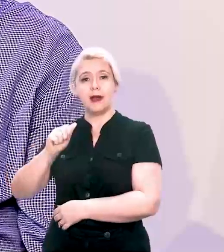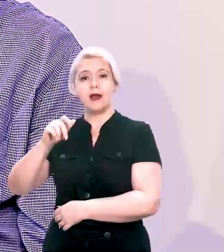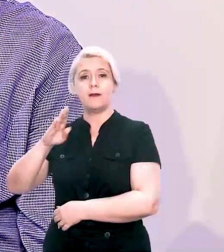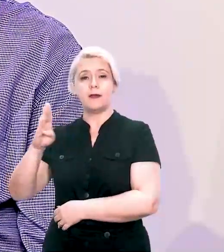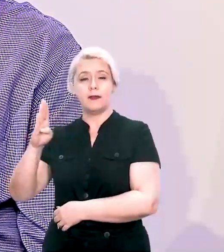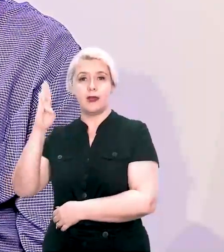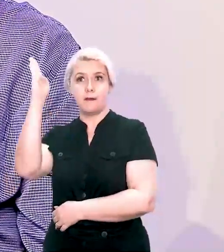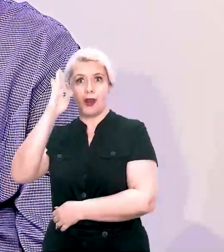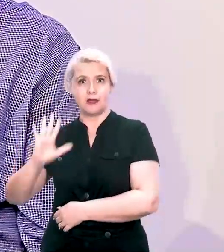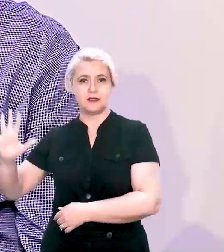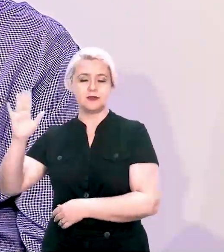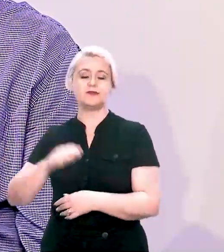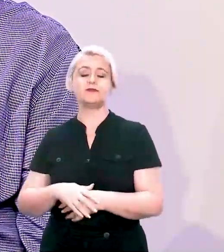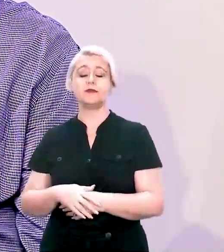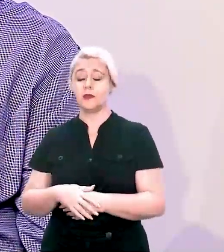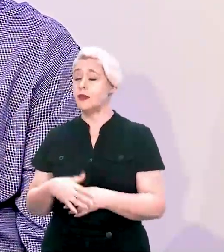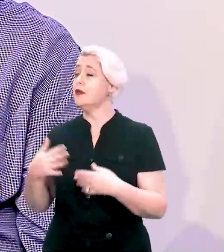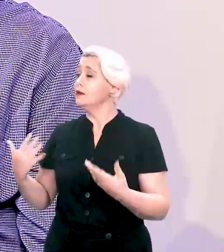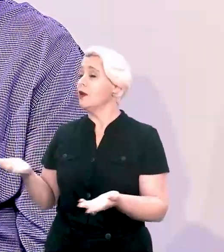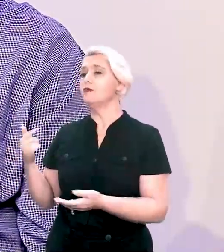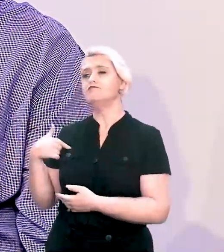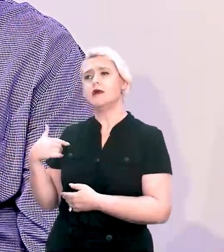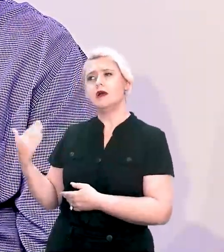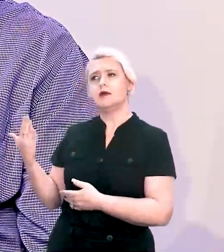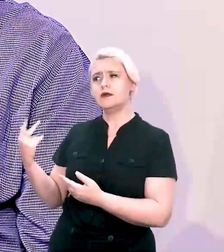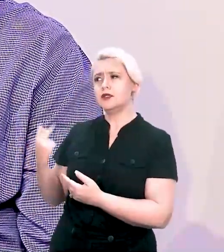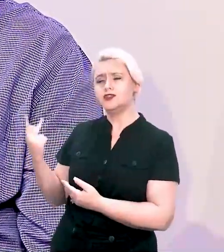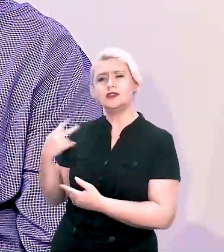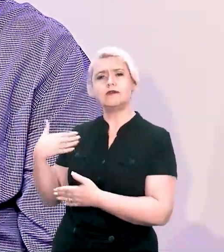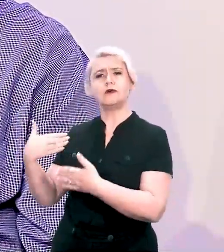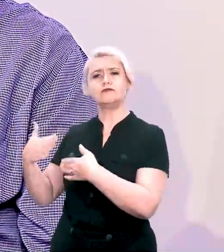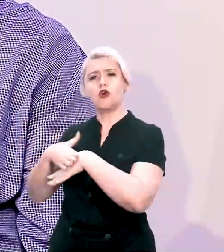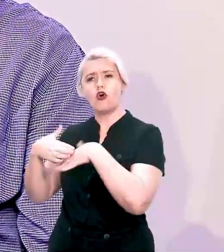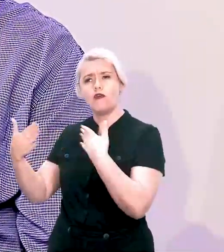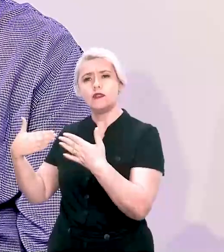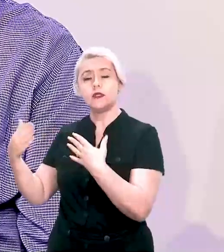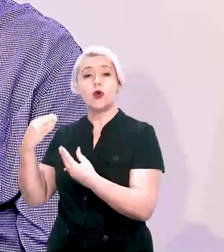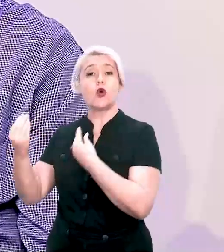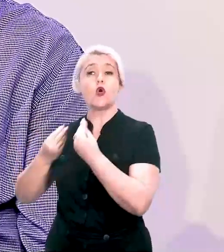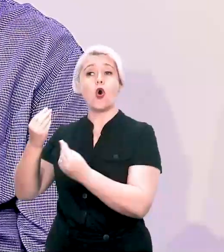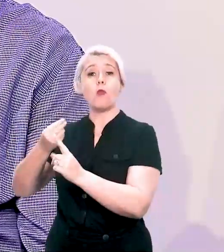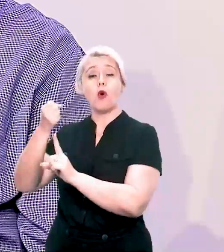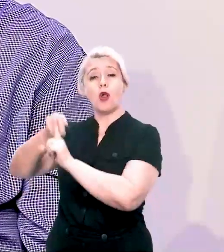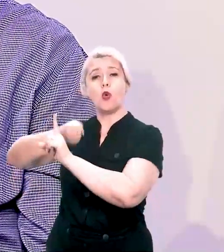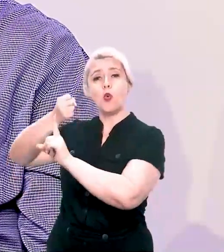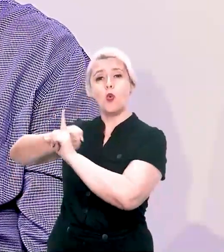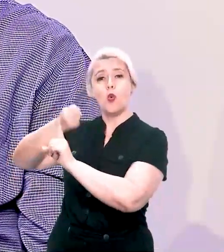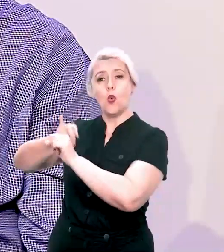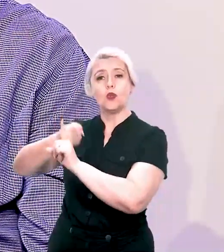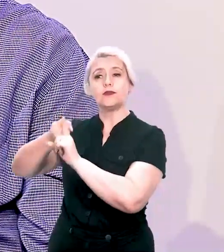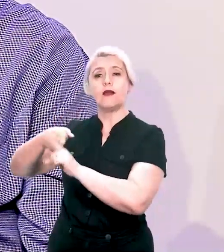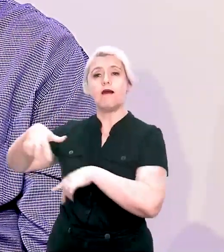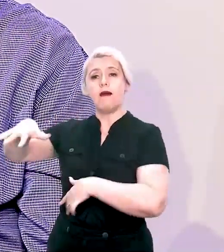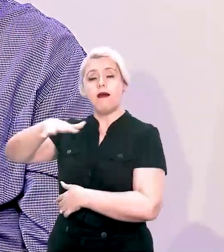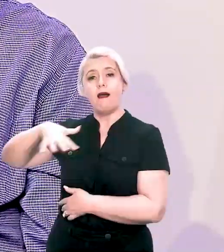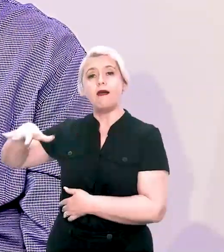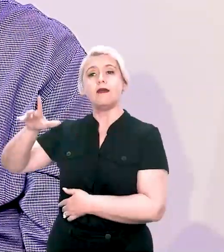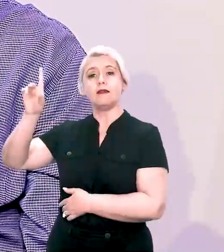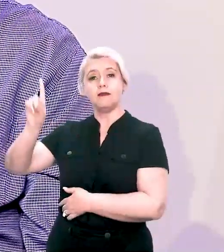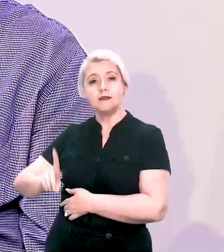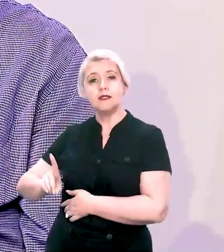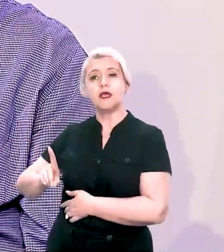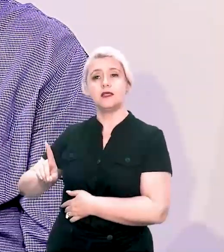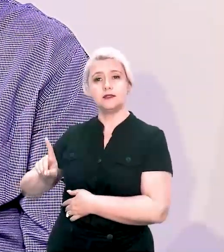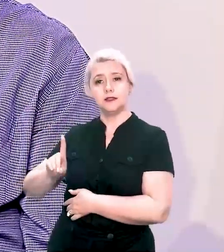mas a gente falava, não é, de como que a bandeira da deficiência escolheu você.